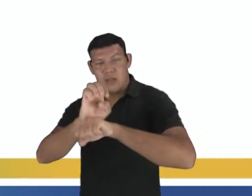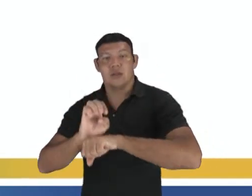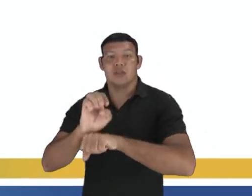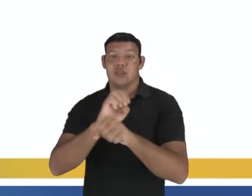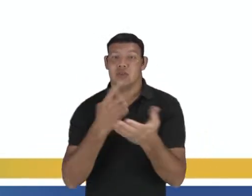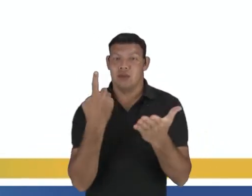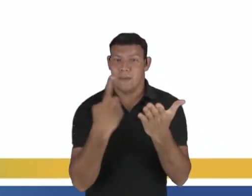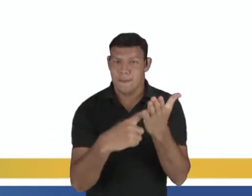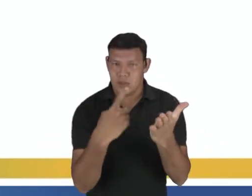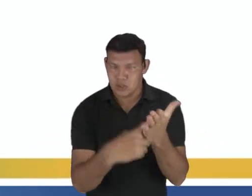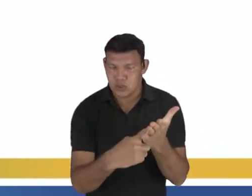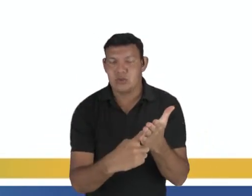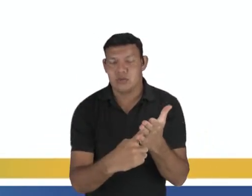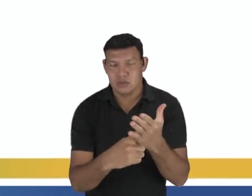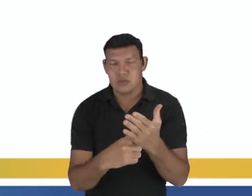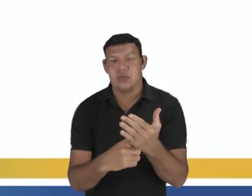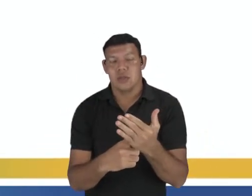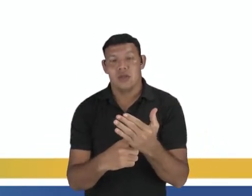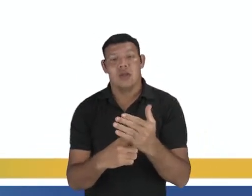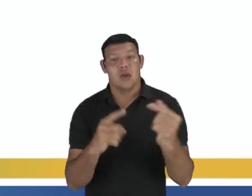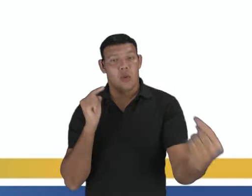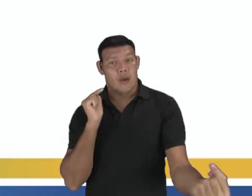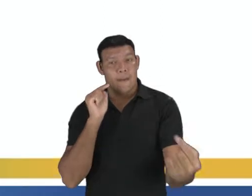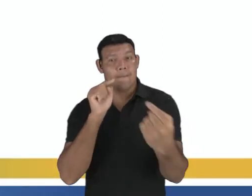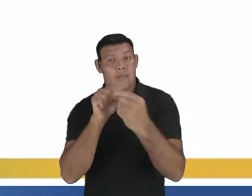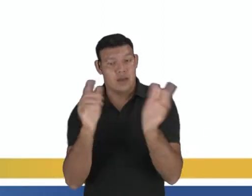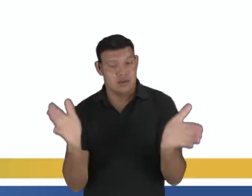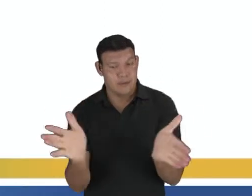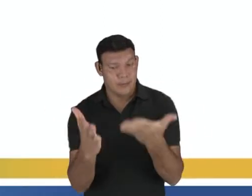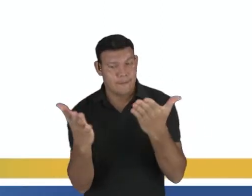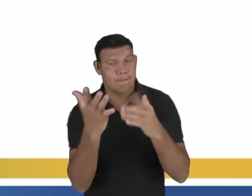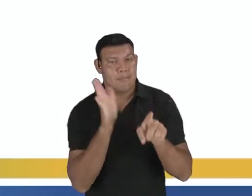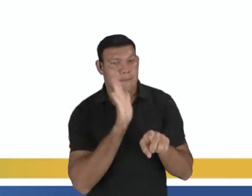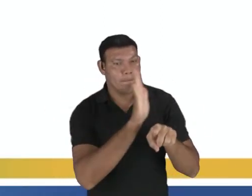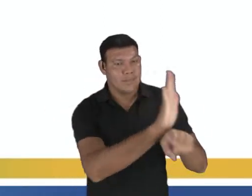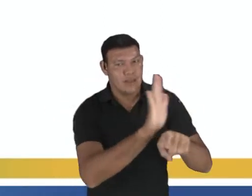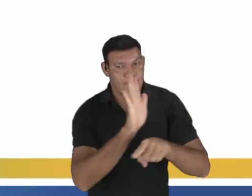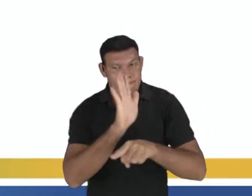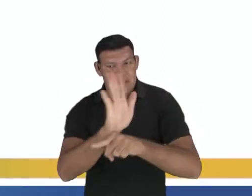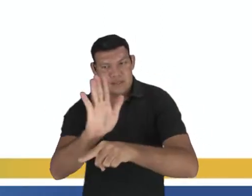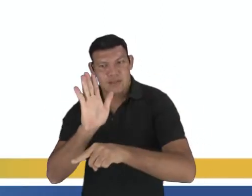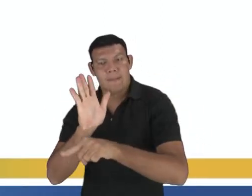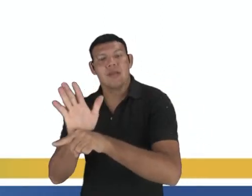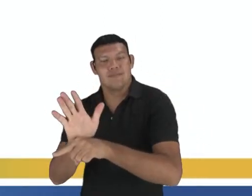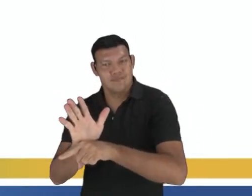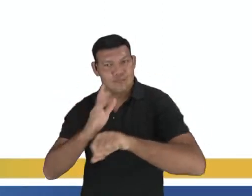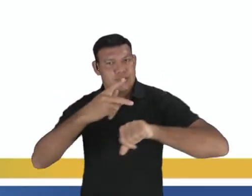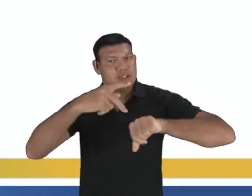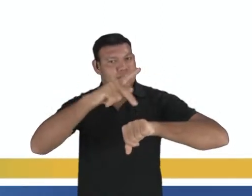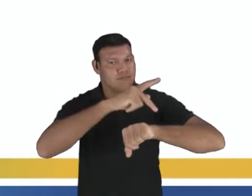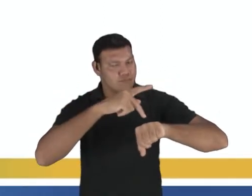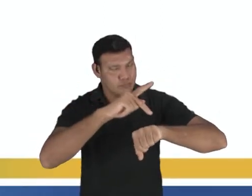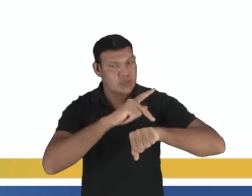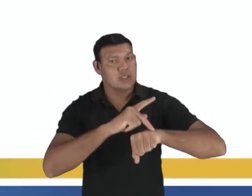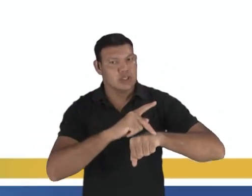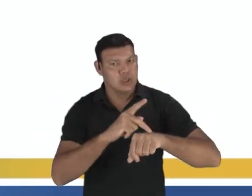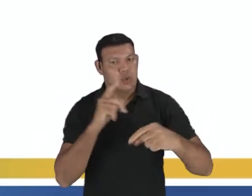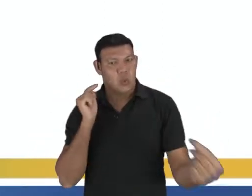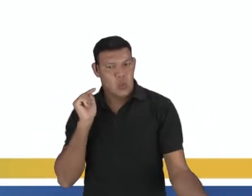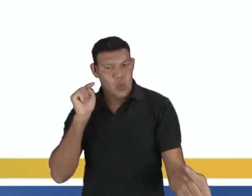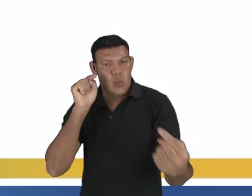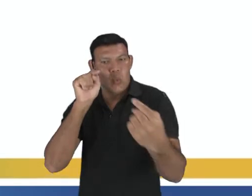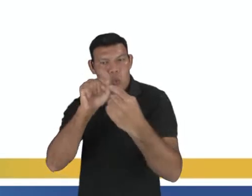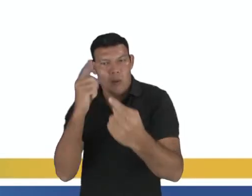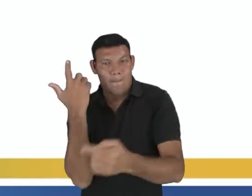ou acordos. Tem a finalidade de incentivar a permanente cooperação entre seus membros, a fim de atingir seus